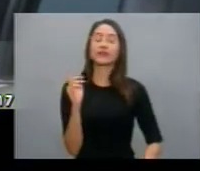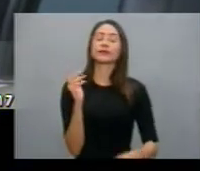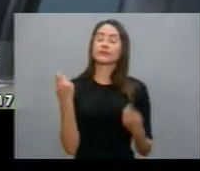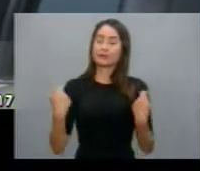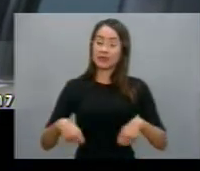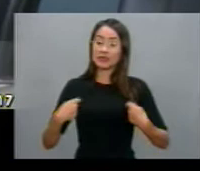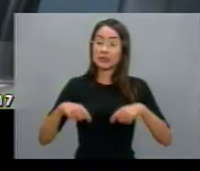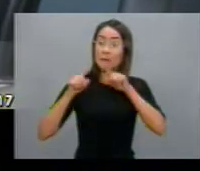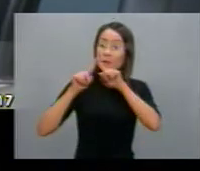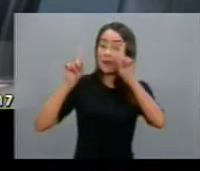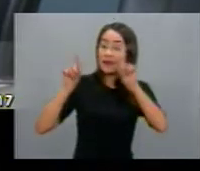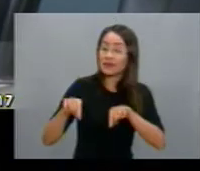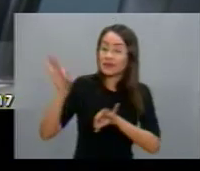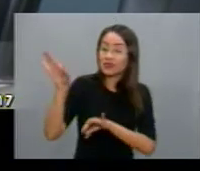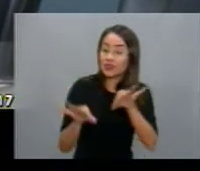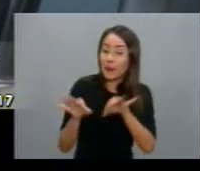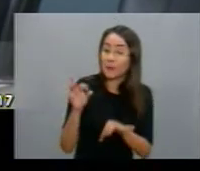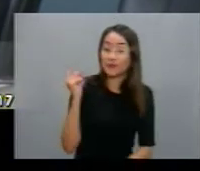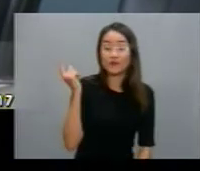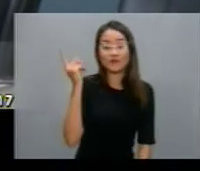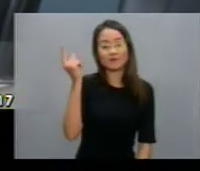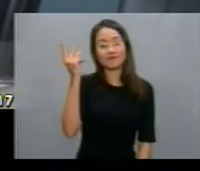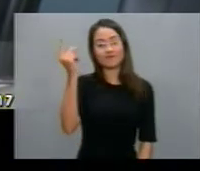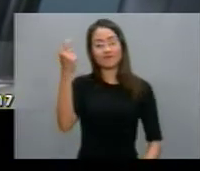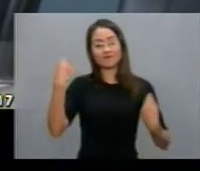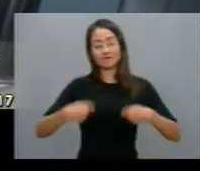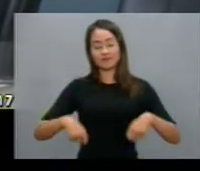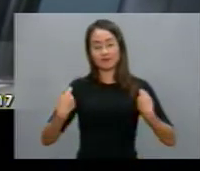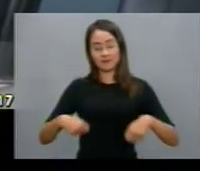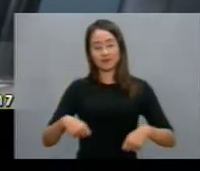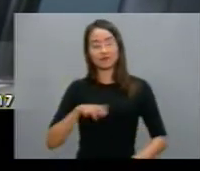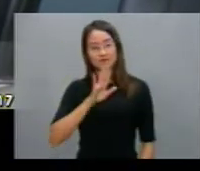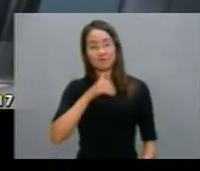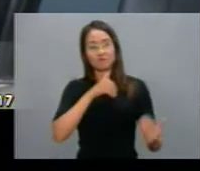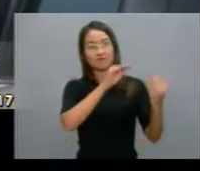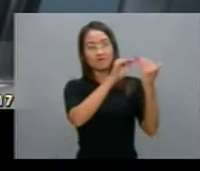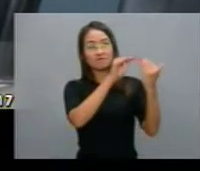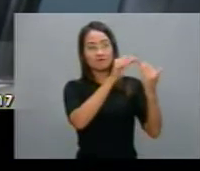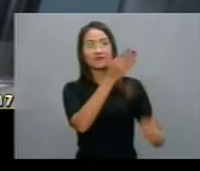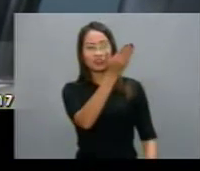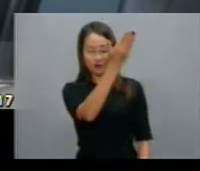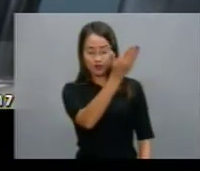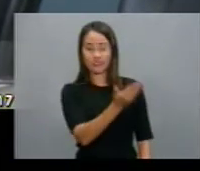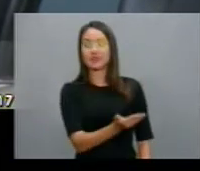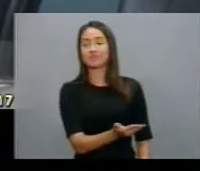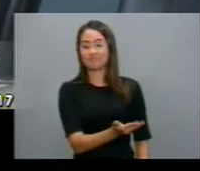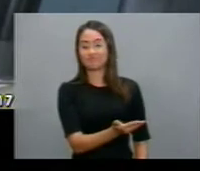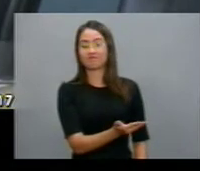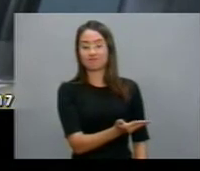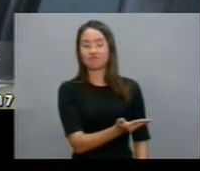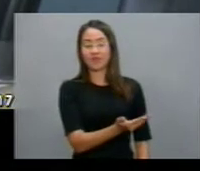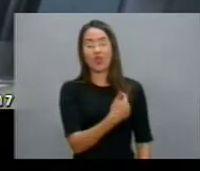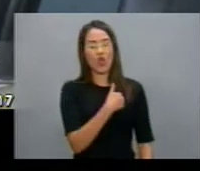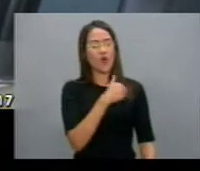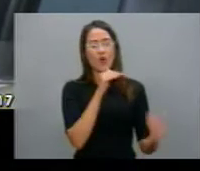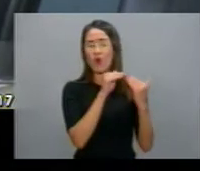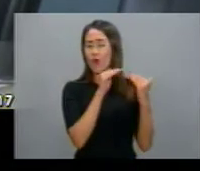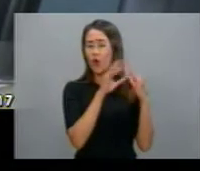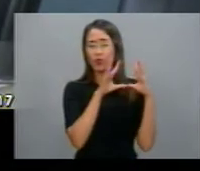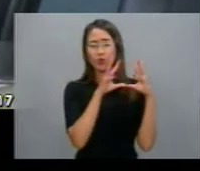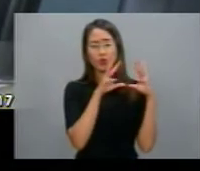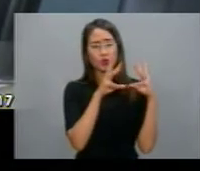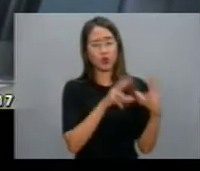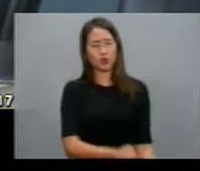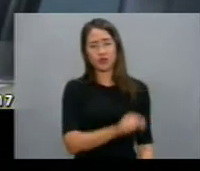ainda no primeiro expediente, mas eu queria me acostar à fala do deputado Renato Rosendo e dizer que concordo integralmente com o que